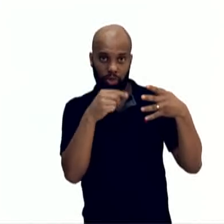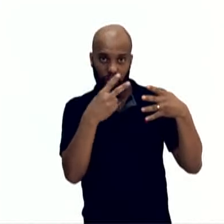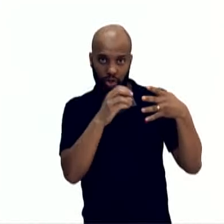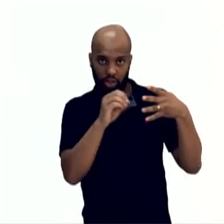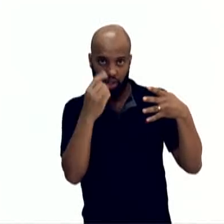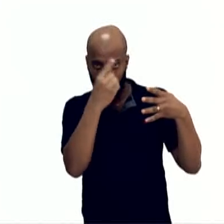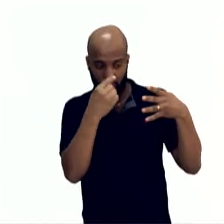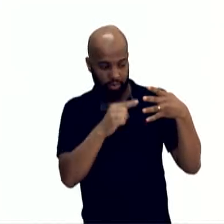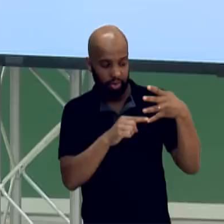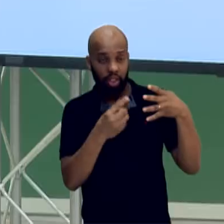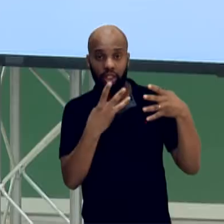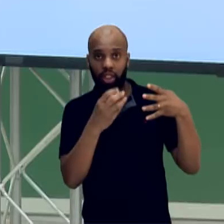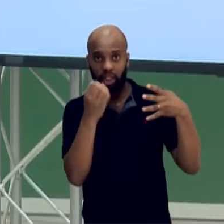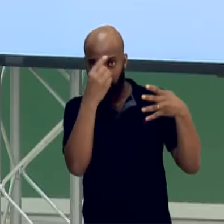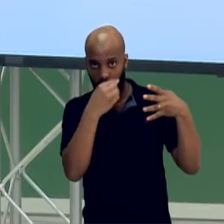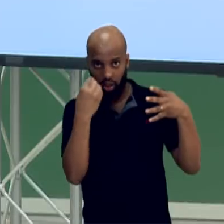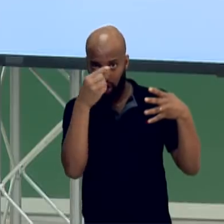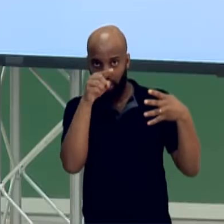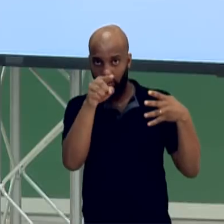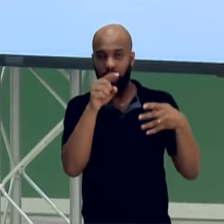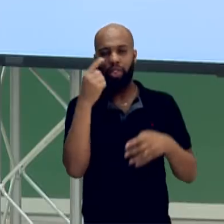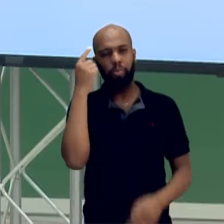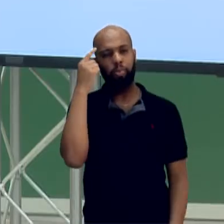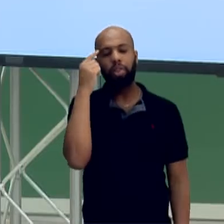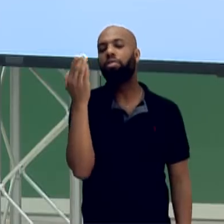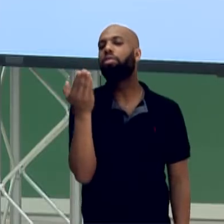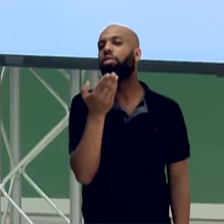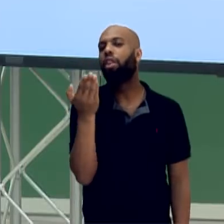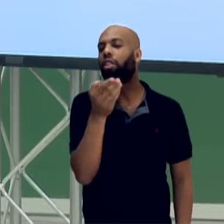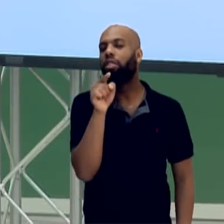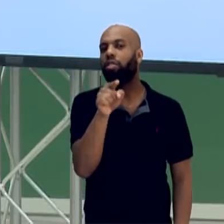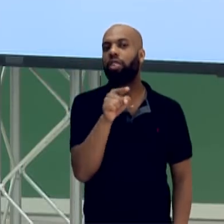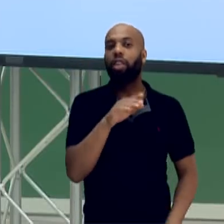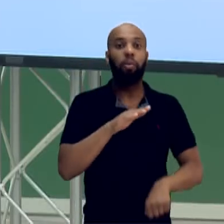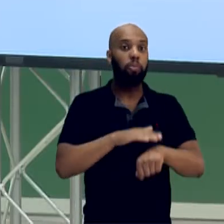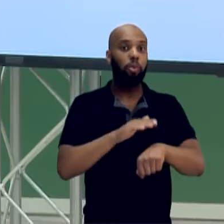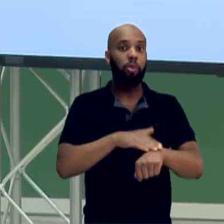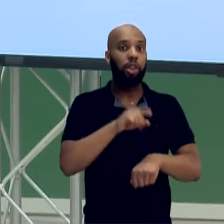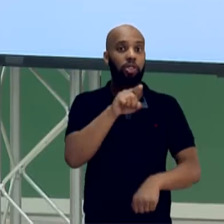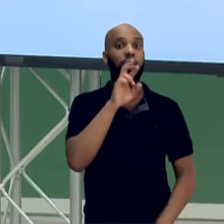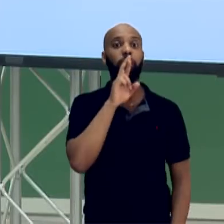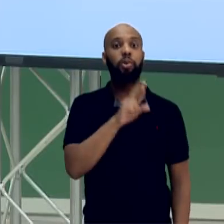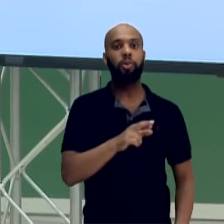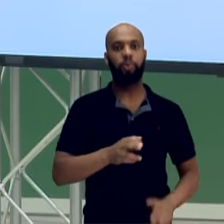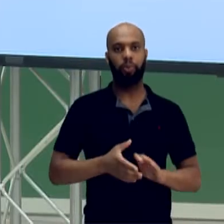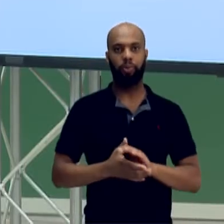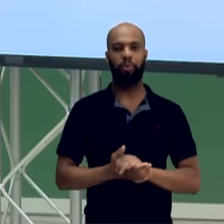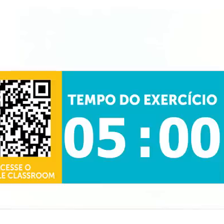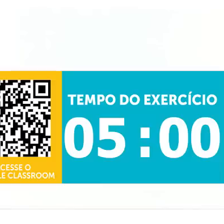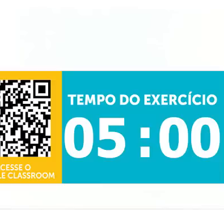ou 30 horas. Você vai pensar agora. Tempo para você resolver.